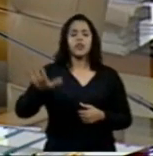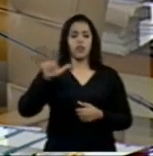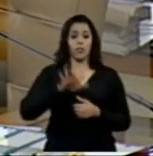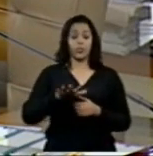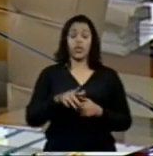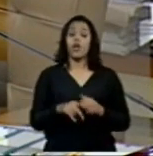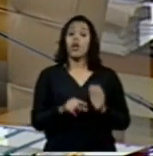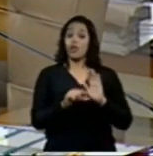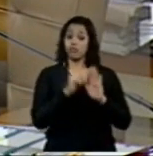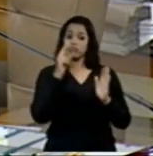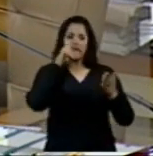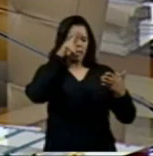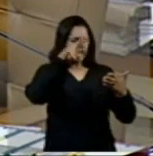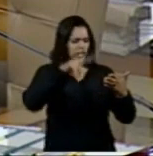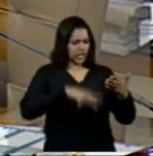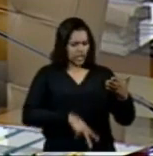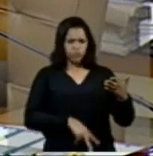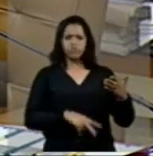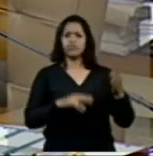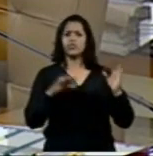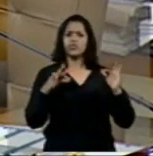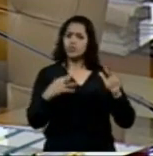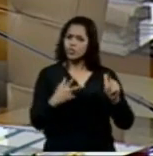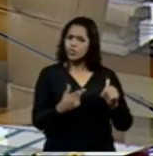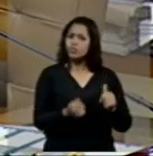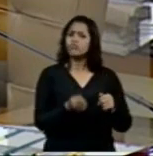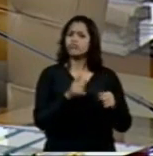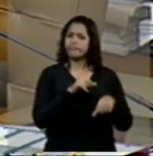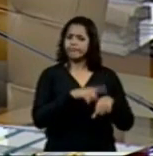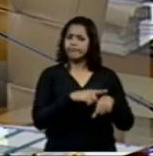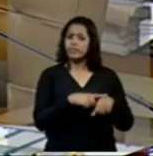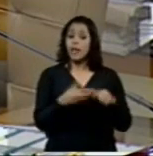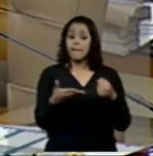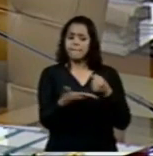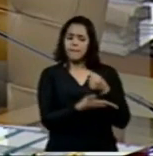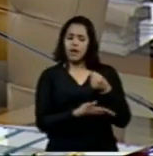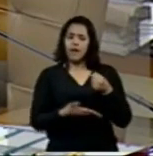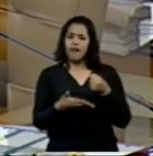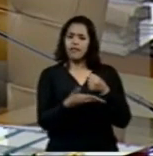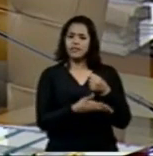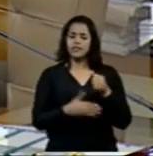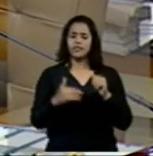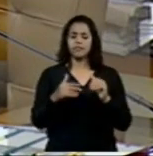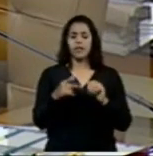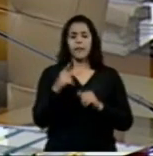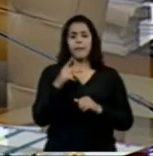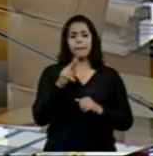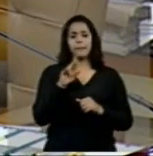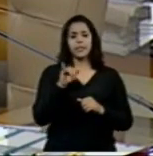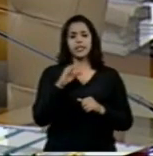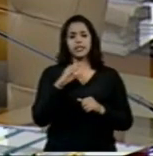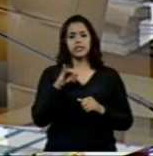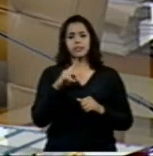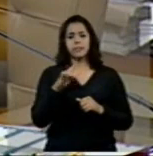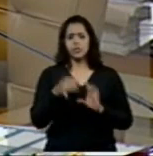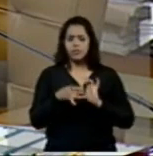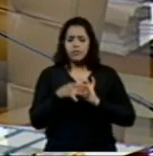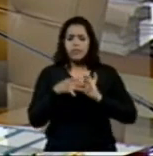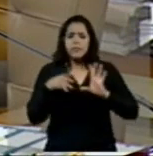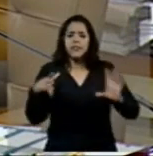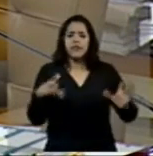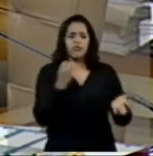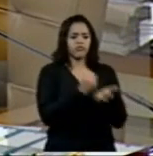foi lido a um só tempo como balizador do princípio da legalidade, da liberdade de contratação e da